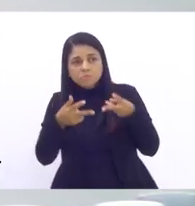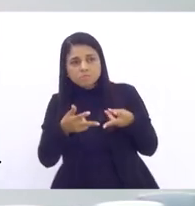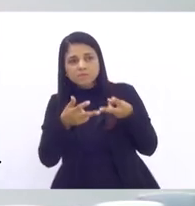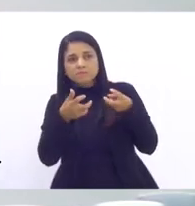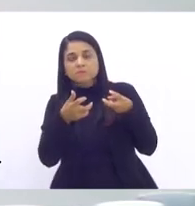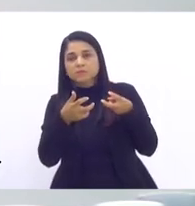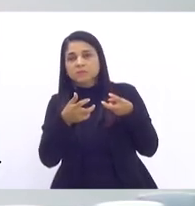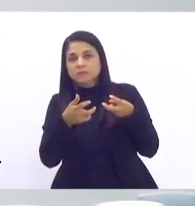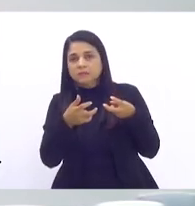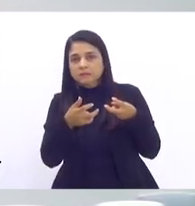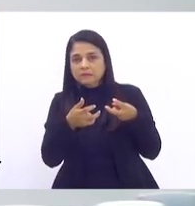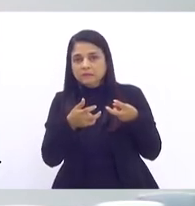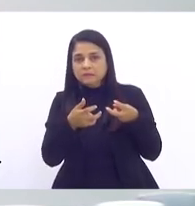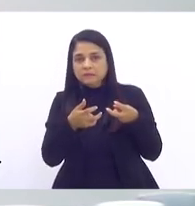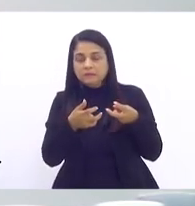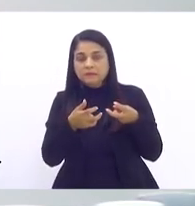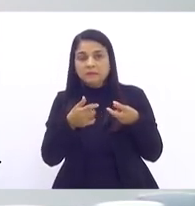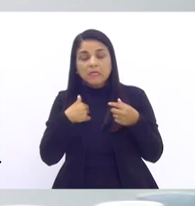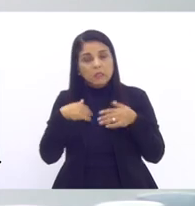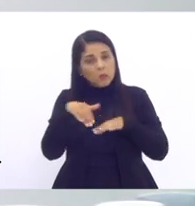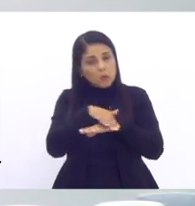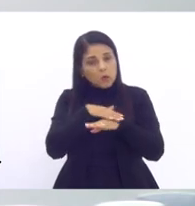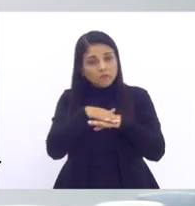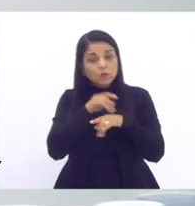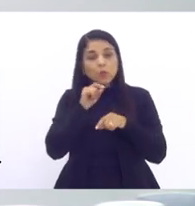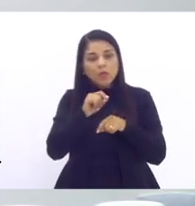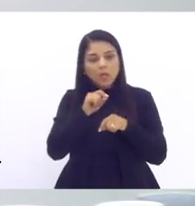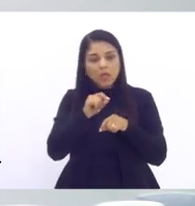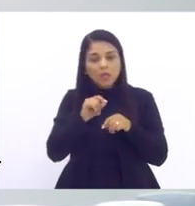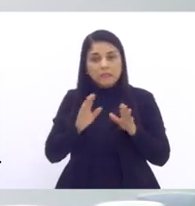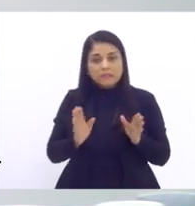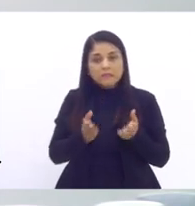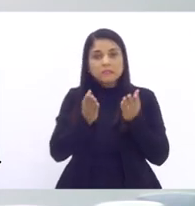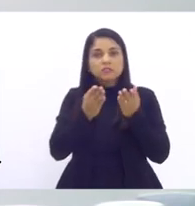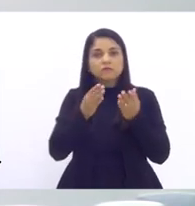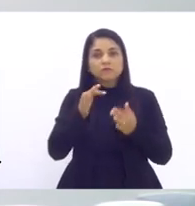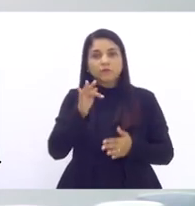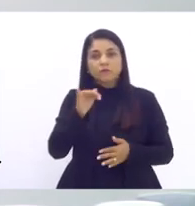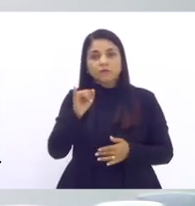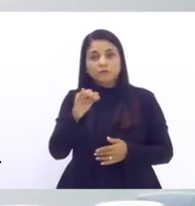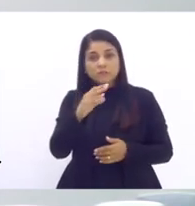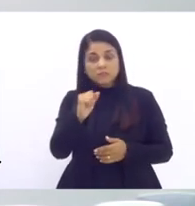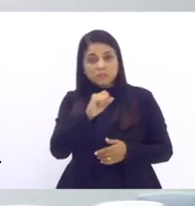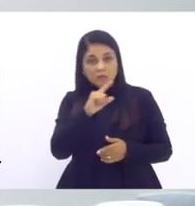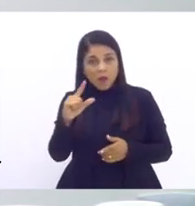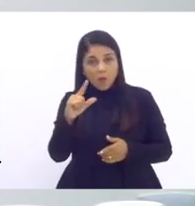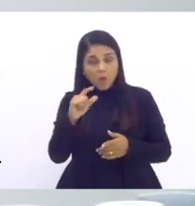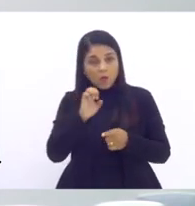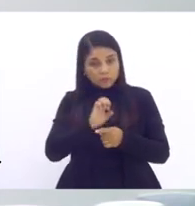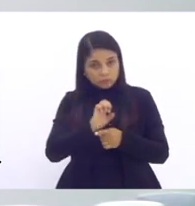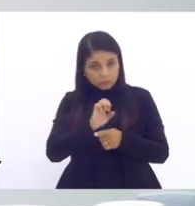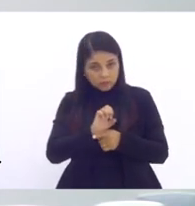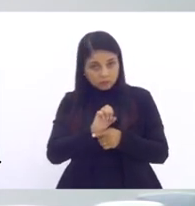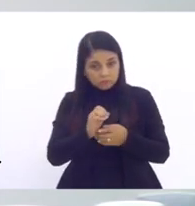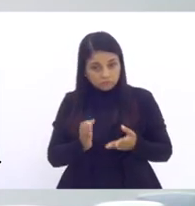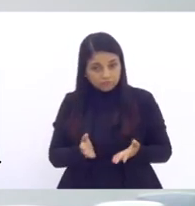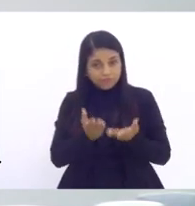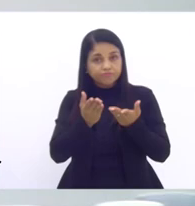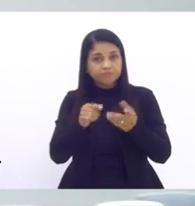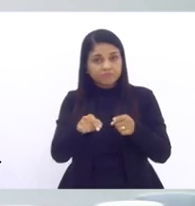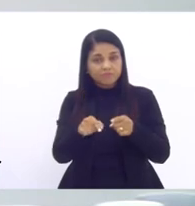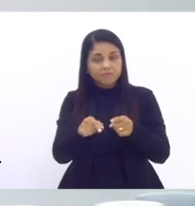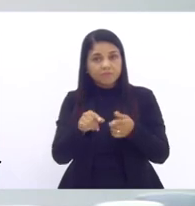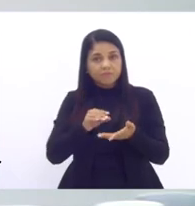e um dos pontos que ele tocou André somos incentivos fiscais que quando o estado concede um incentivo fiscal isso mexe